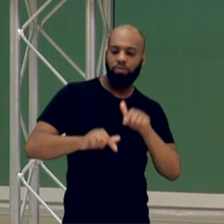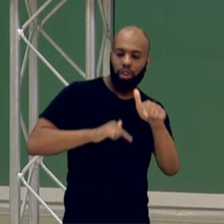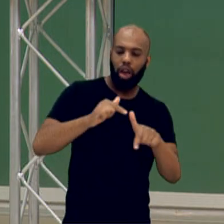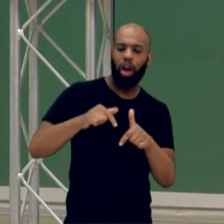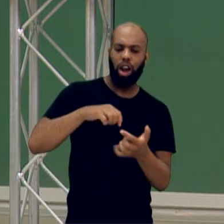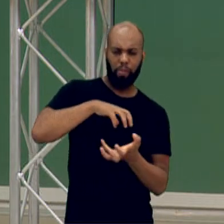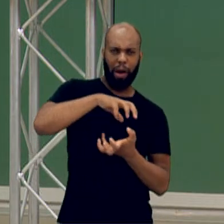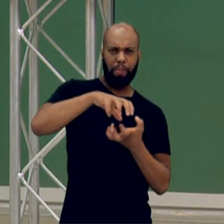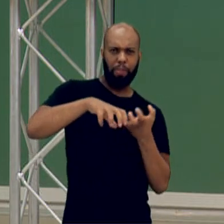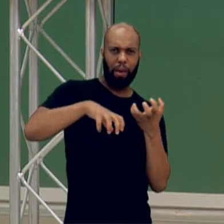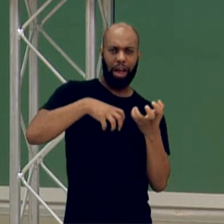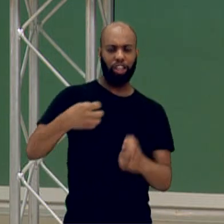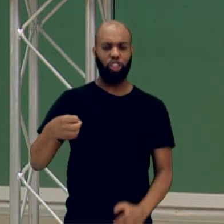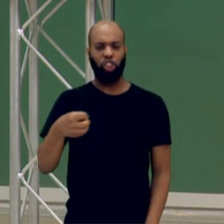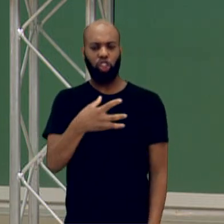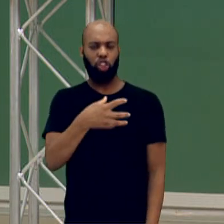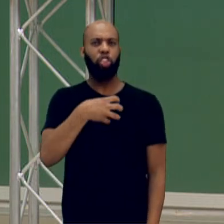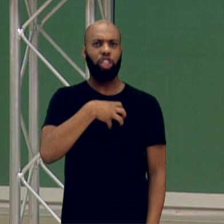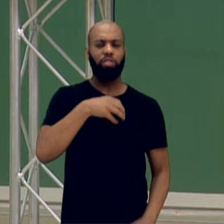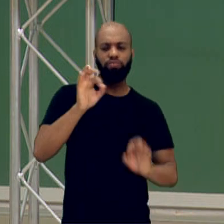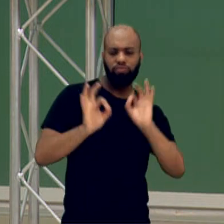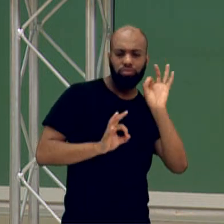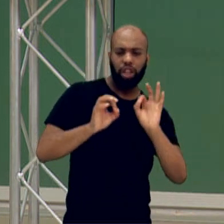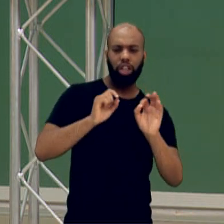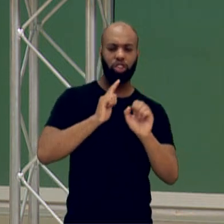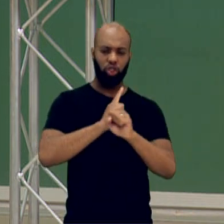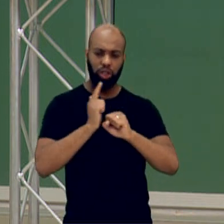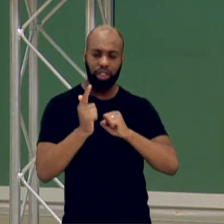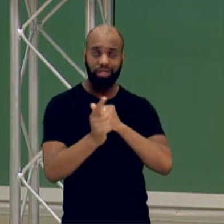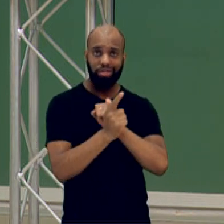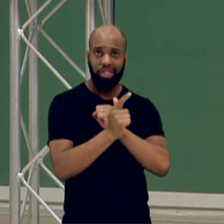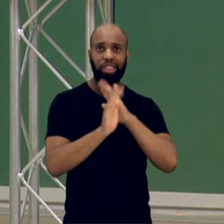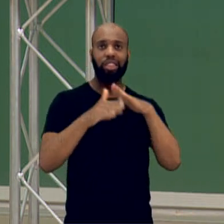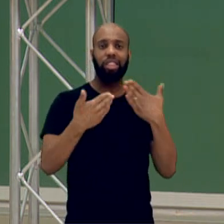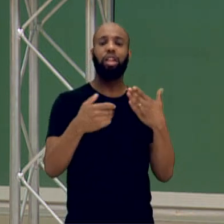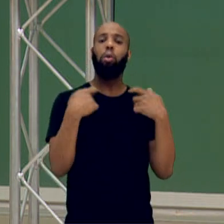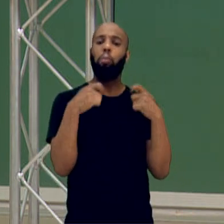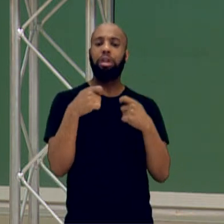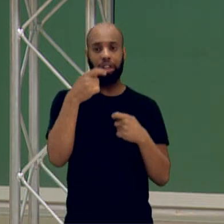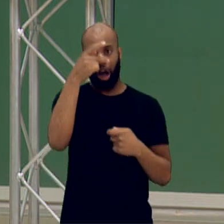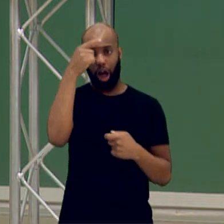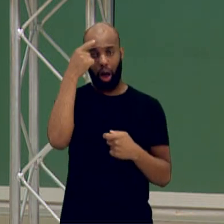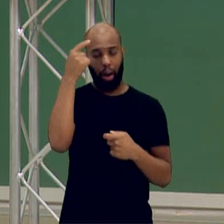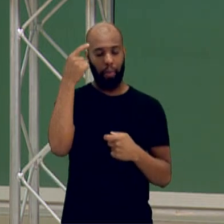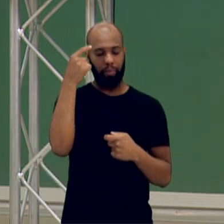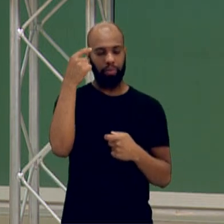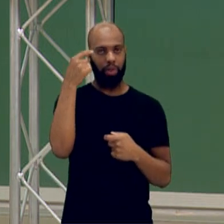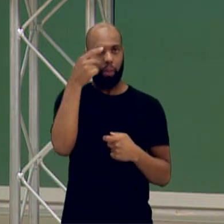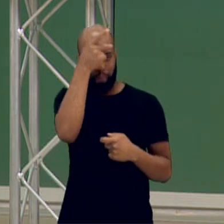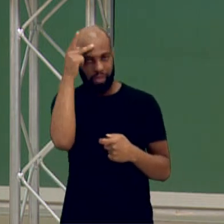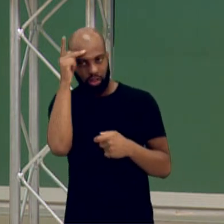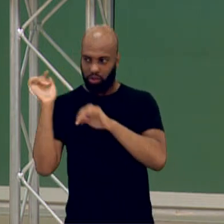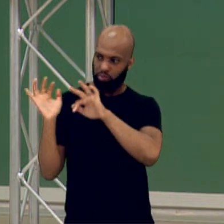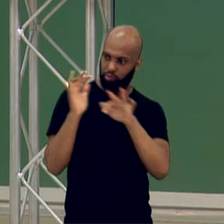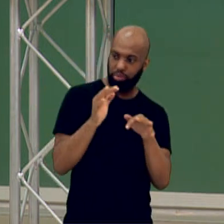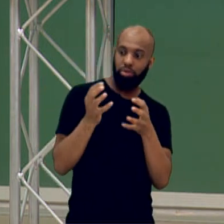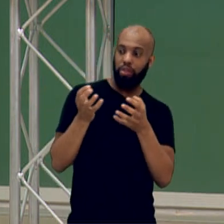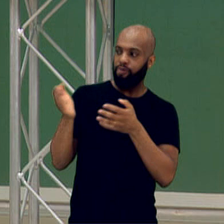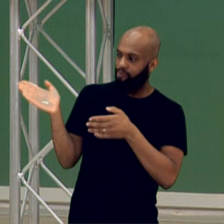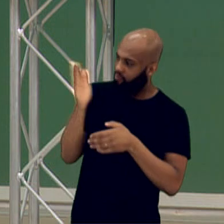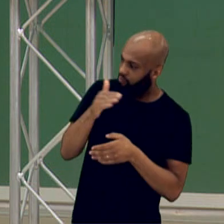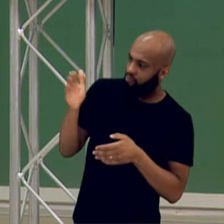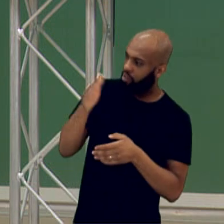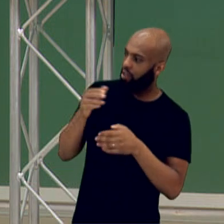uma nova forma de organização do espaço geográfico, eu vou atrair pessoas em busca dessas melhores condições de trabalho